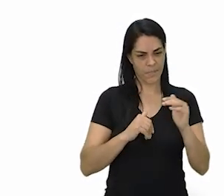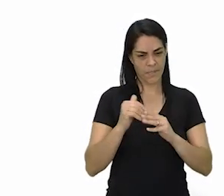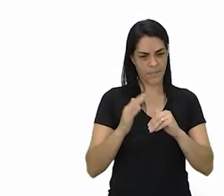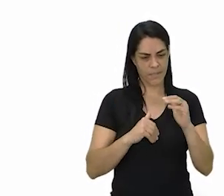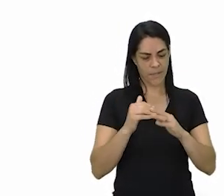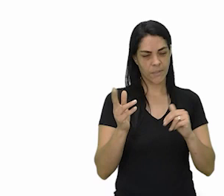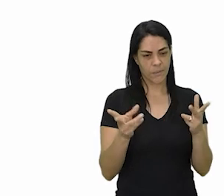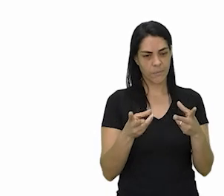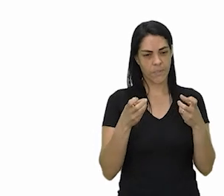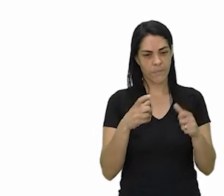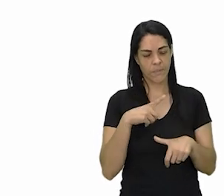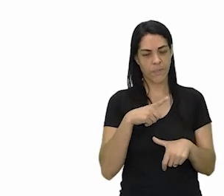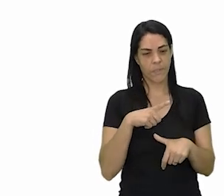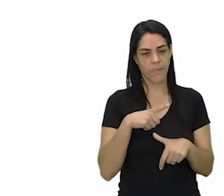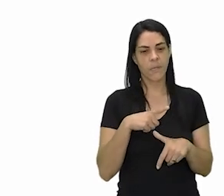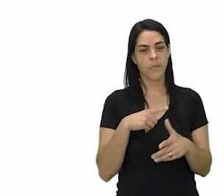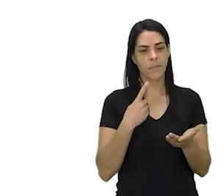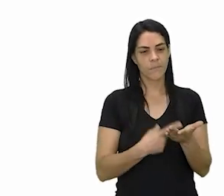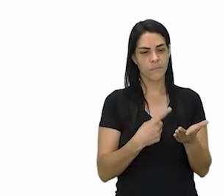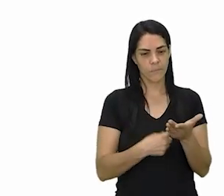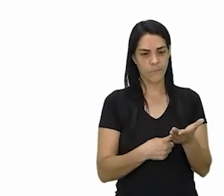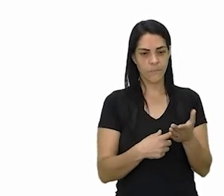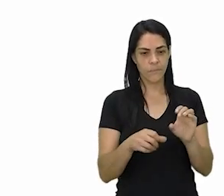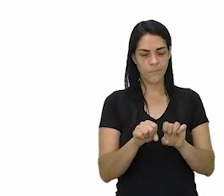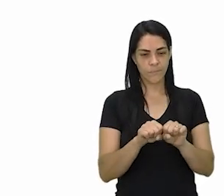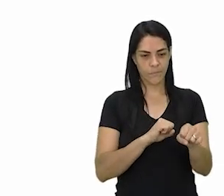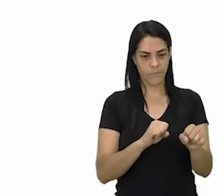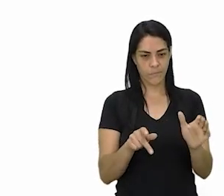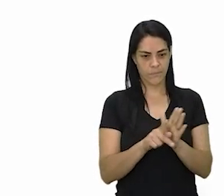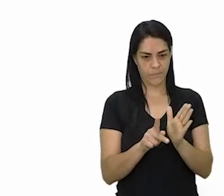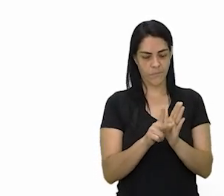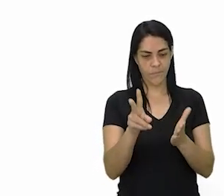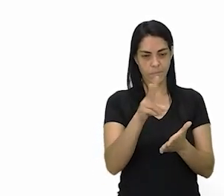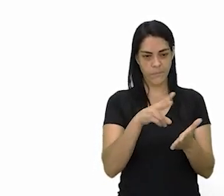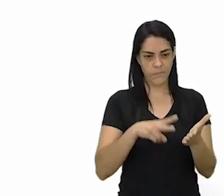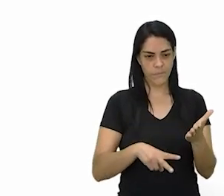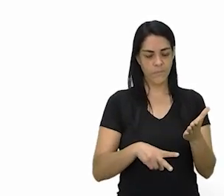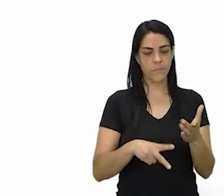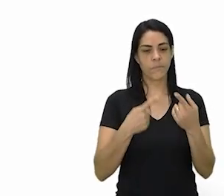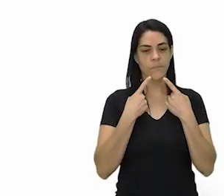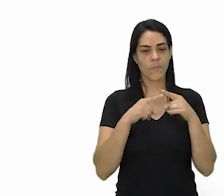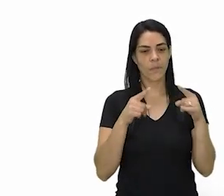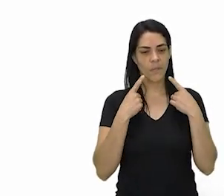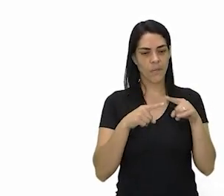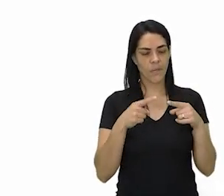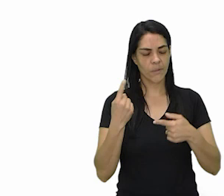lá o compromisso com a formação do leitor crítico,